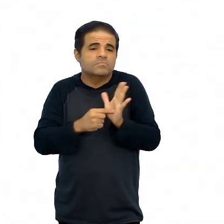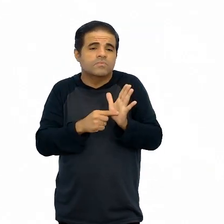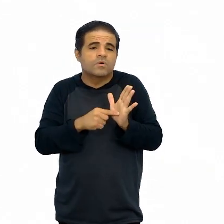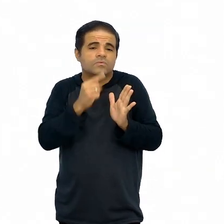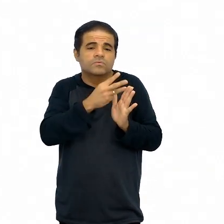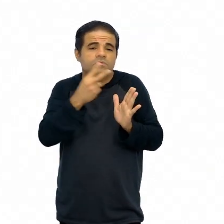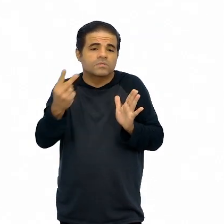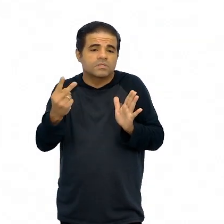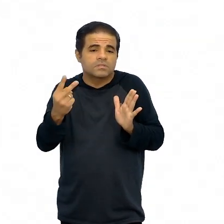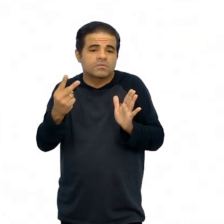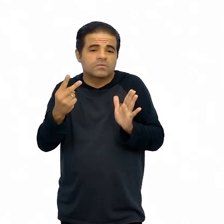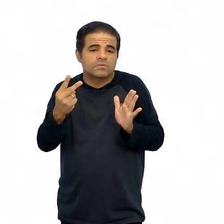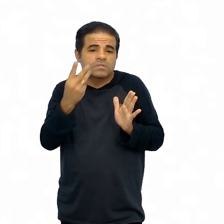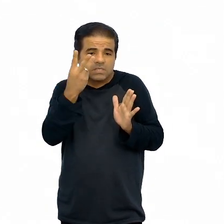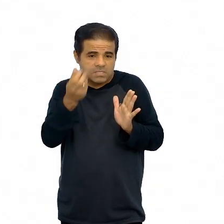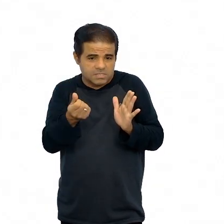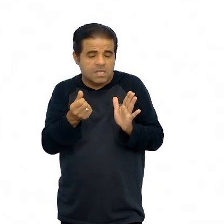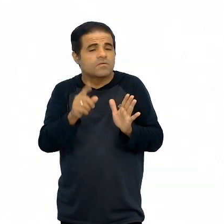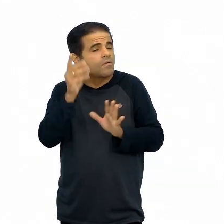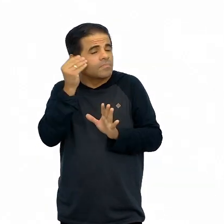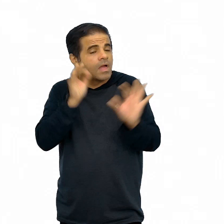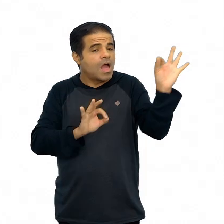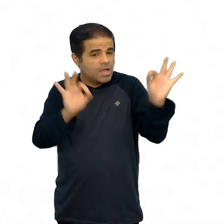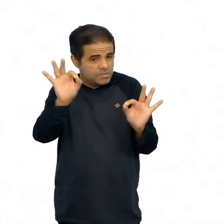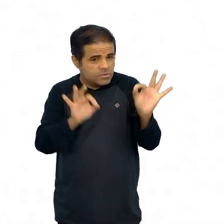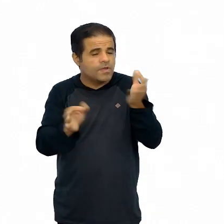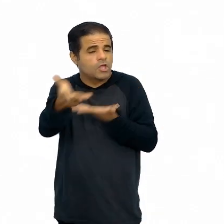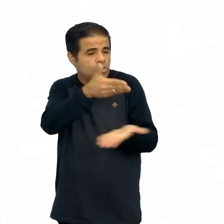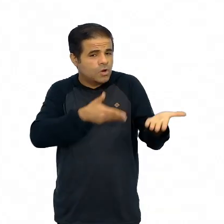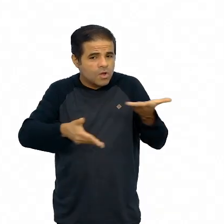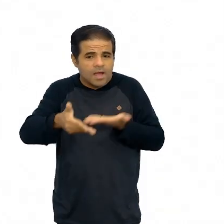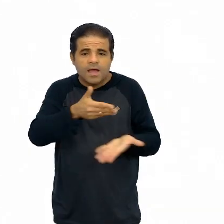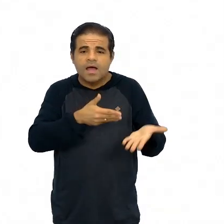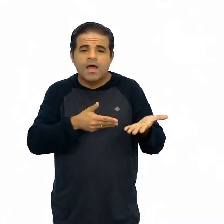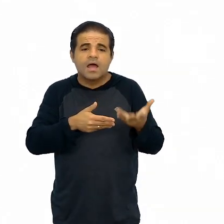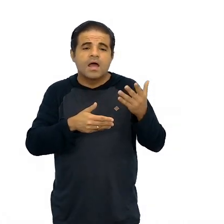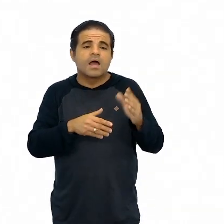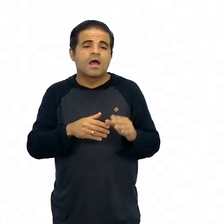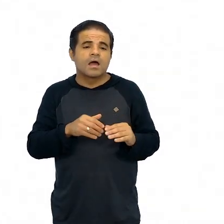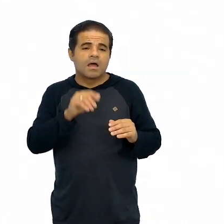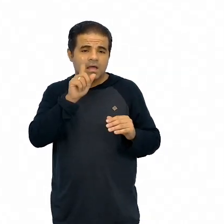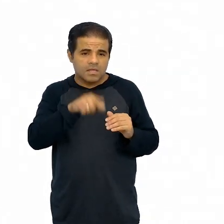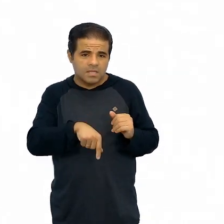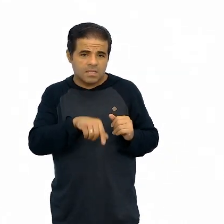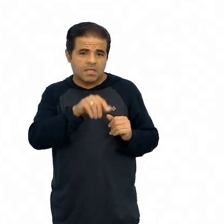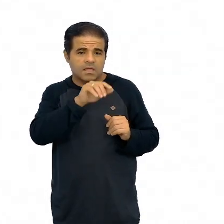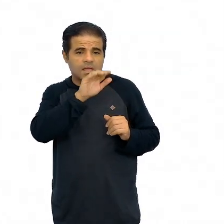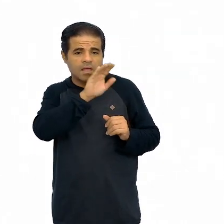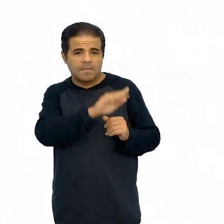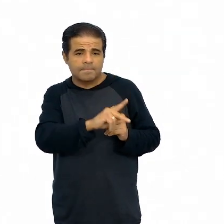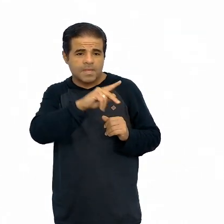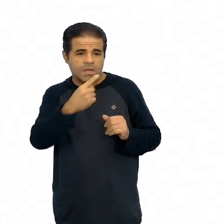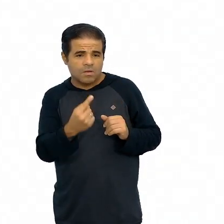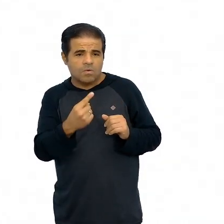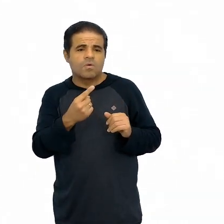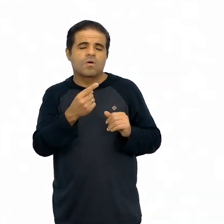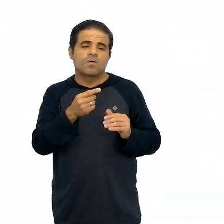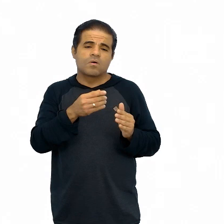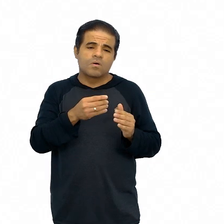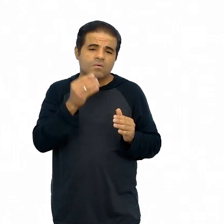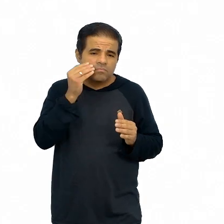P2? Então, depois vamos resolver, trocar. Quem acha que é o P2, mostra o caderno. E assim a gente